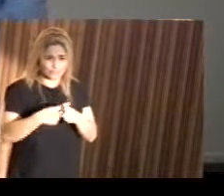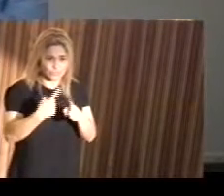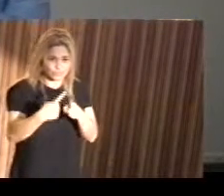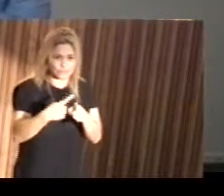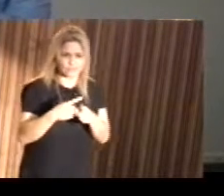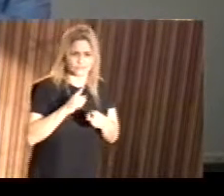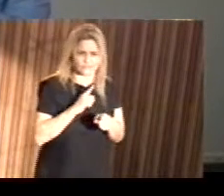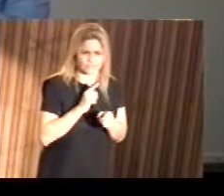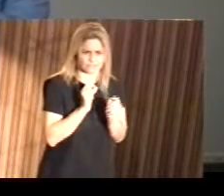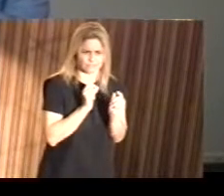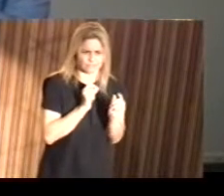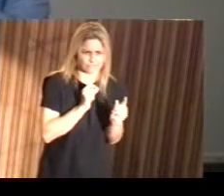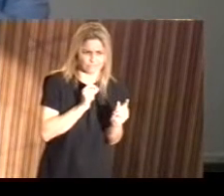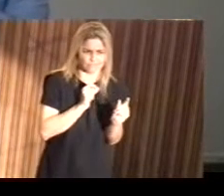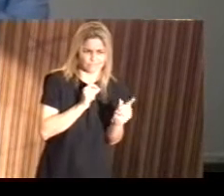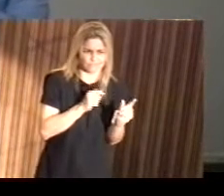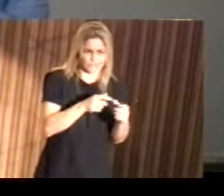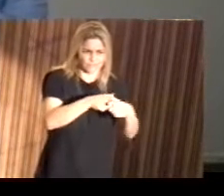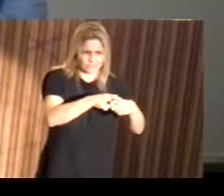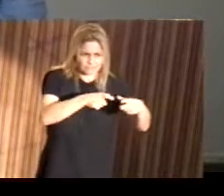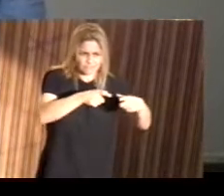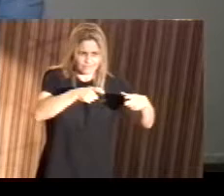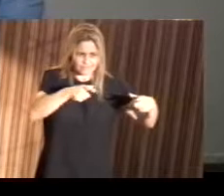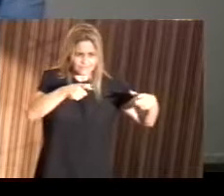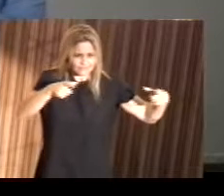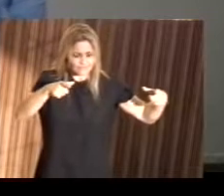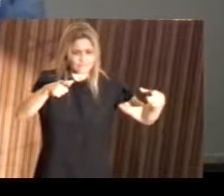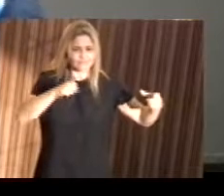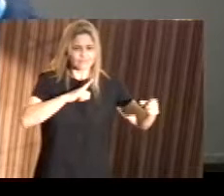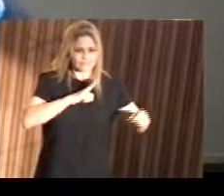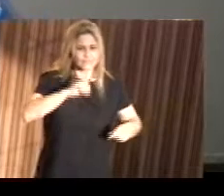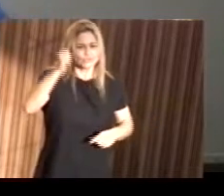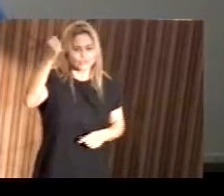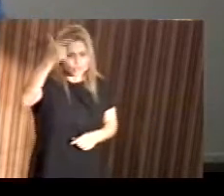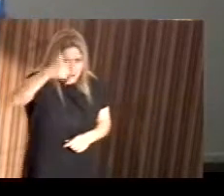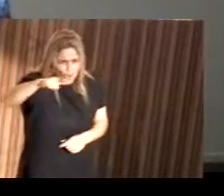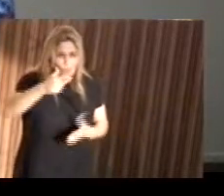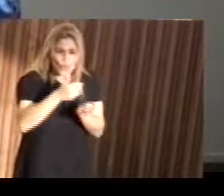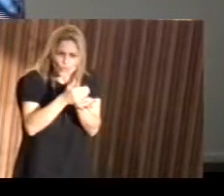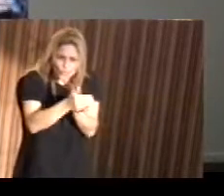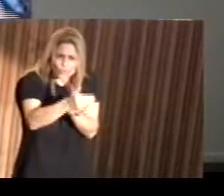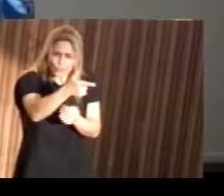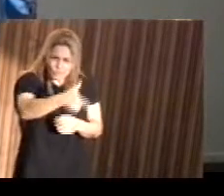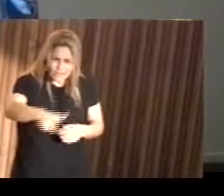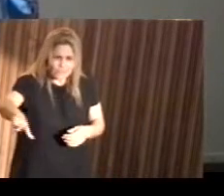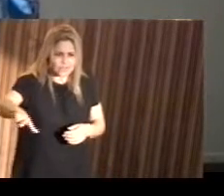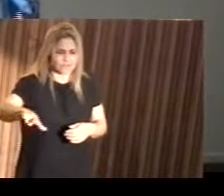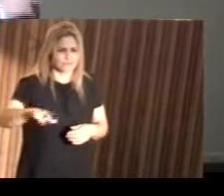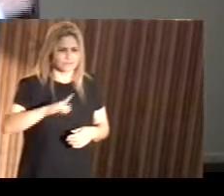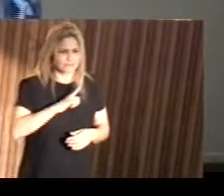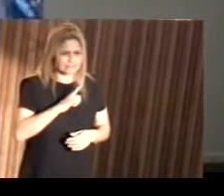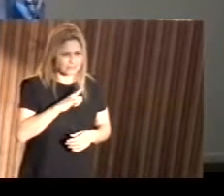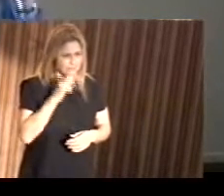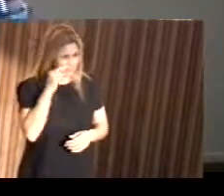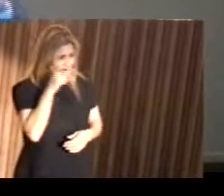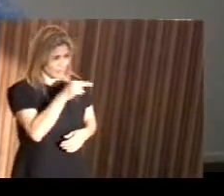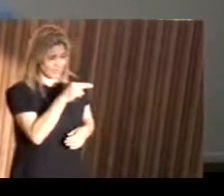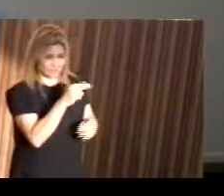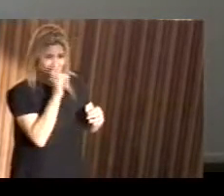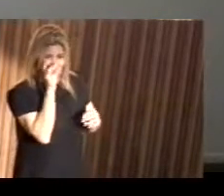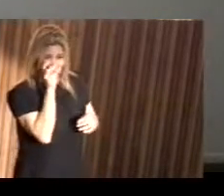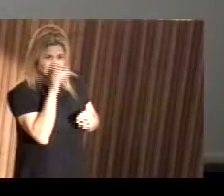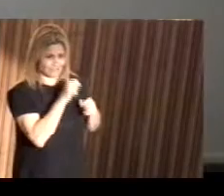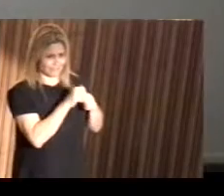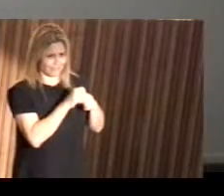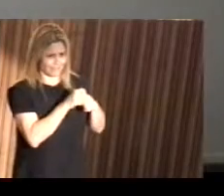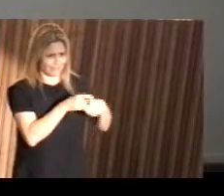estava crescendo. O terceiro dia de jejum fez sol. E eles continuaram a clamar e orar. E eles olhavam lá, as larvas